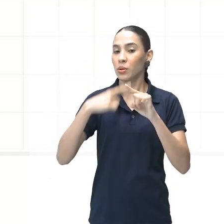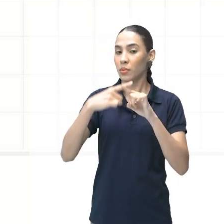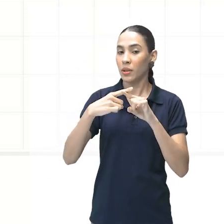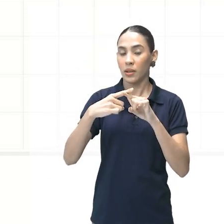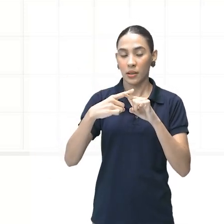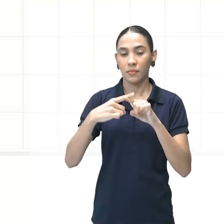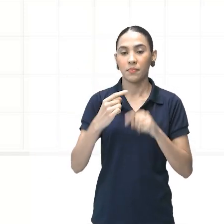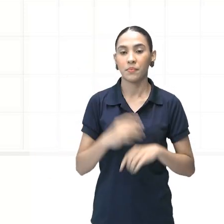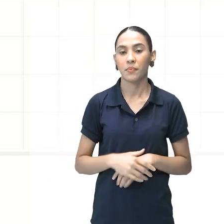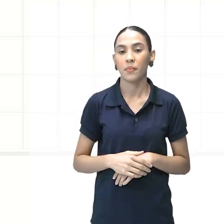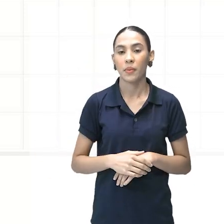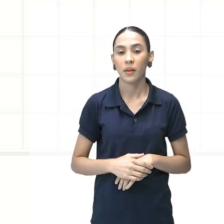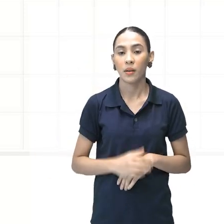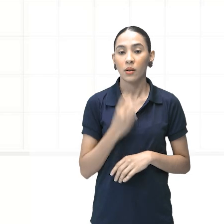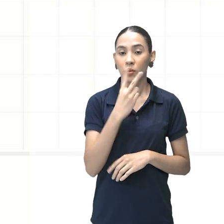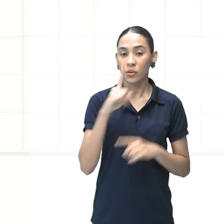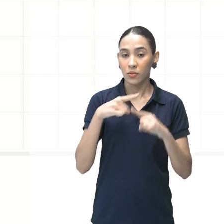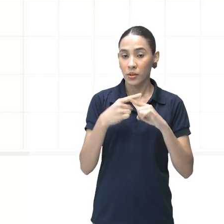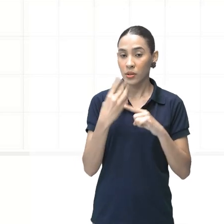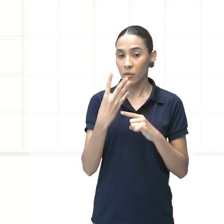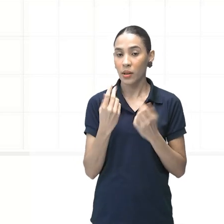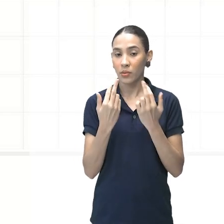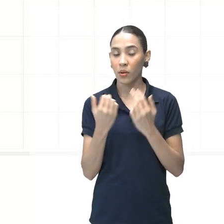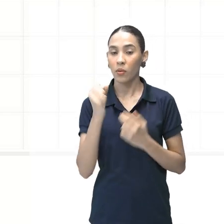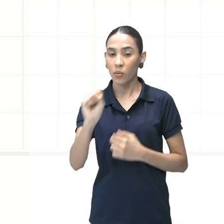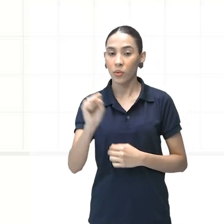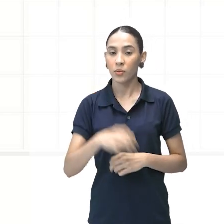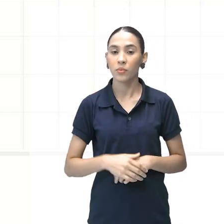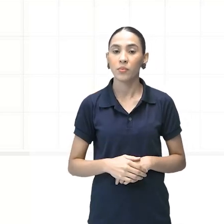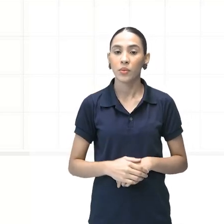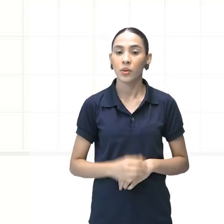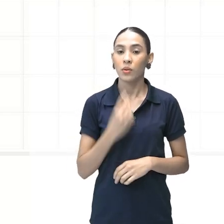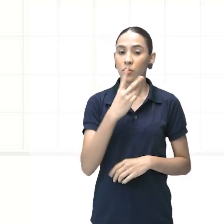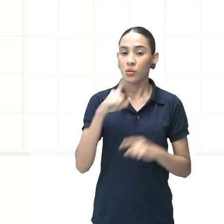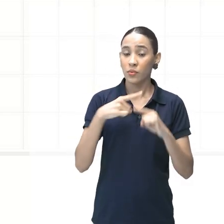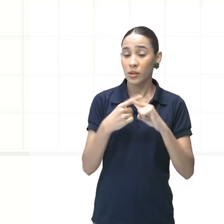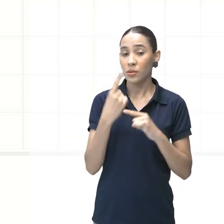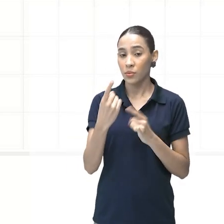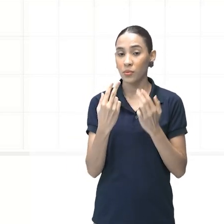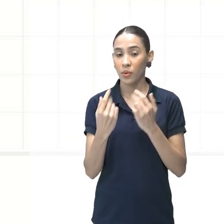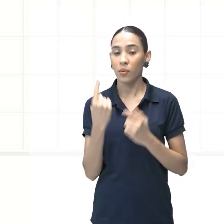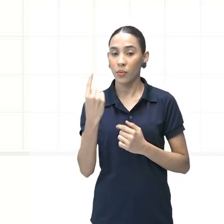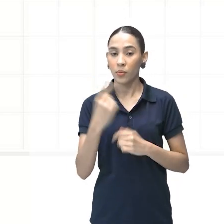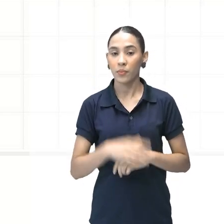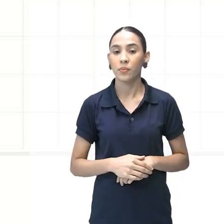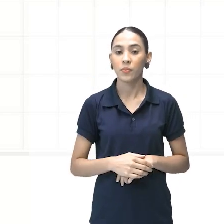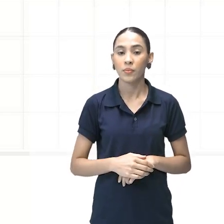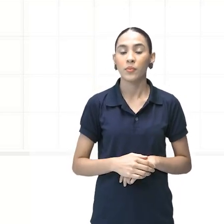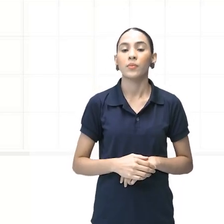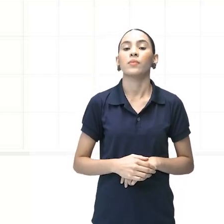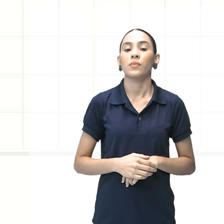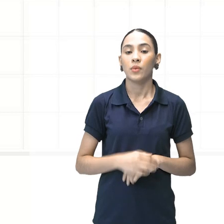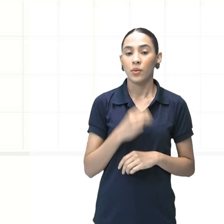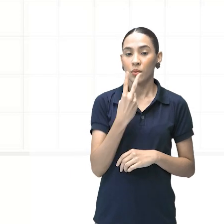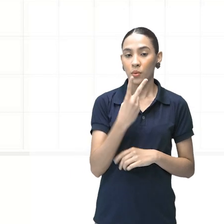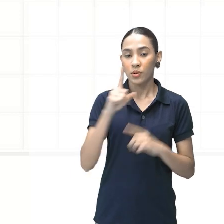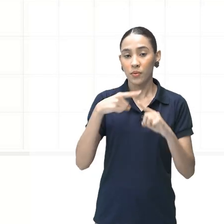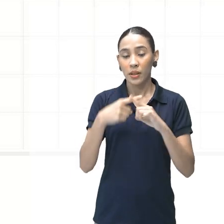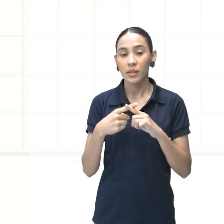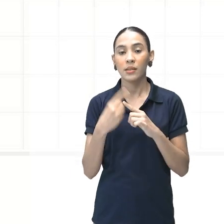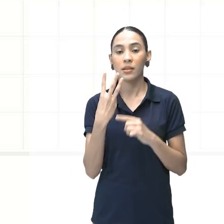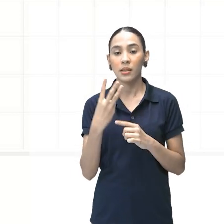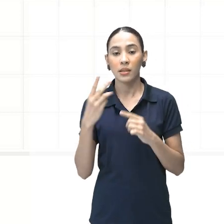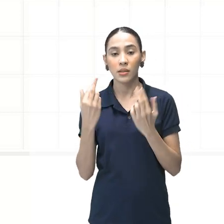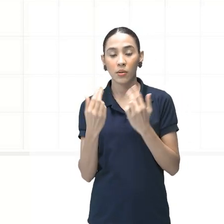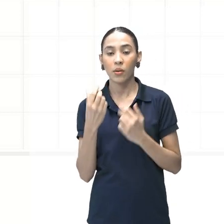está na frente dele. 2 vezes 4, 8. 2 vezes 1, 2. E 2 vezes 3, 6.